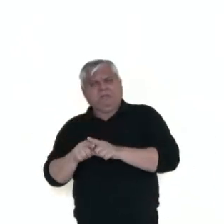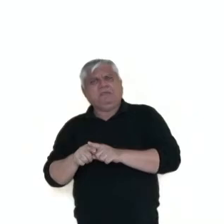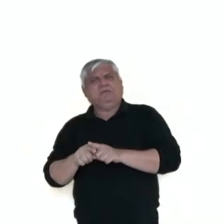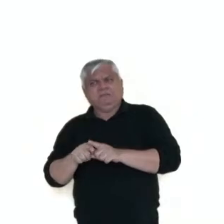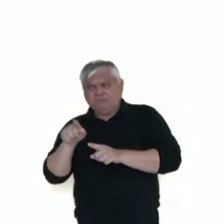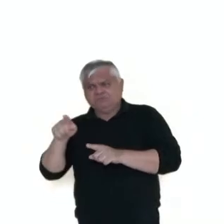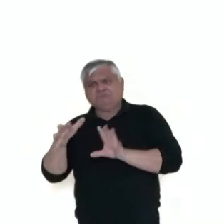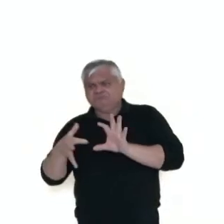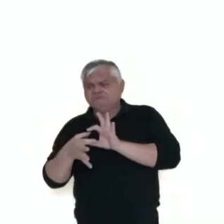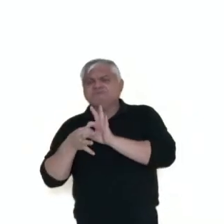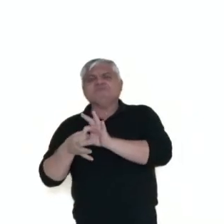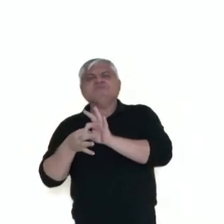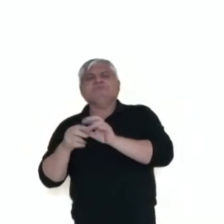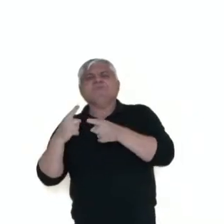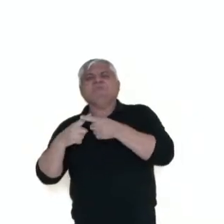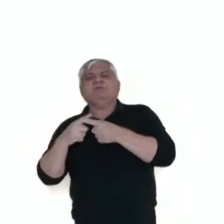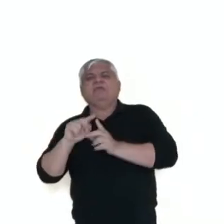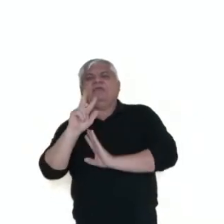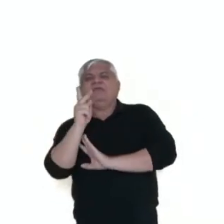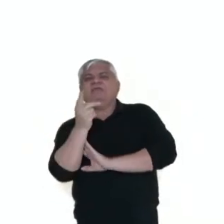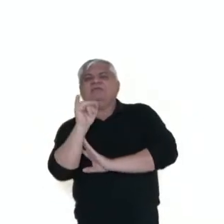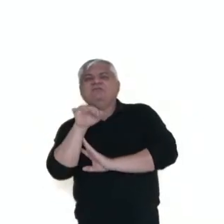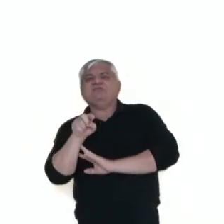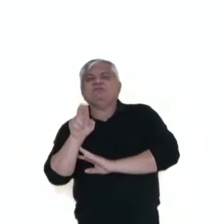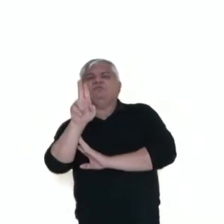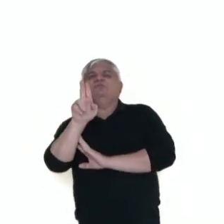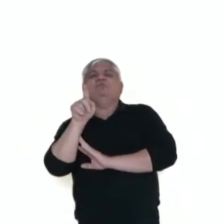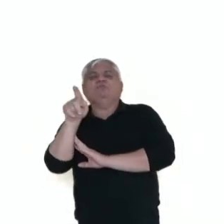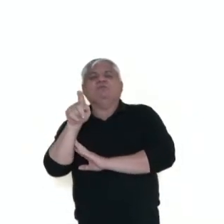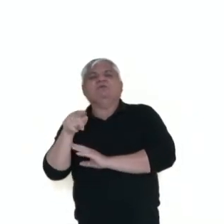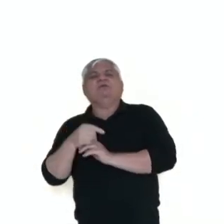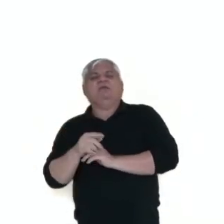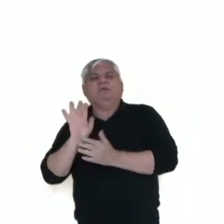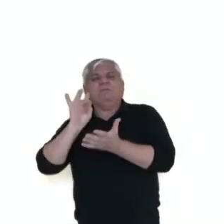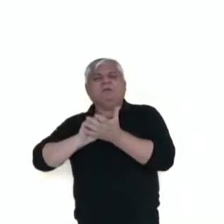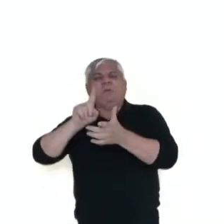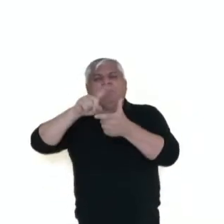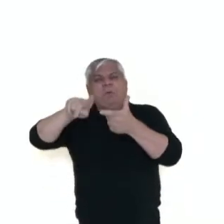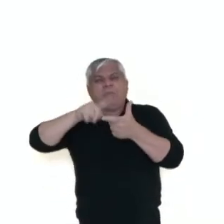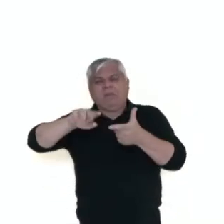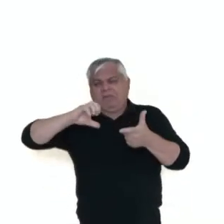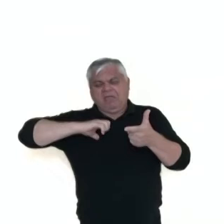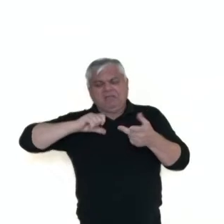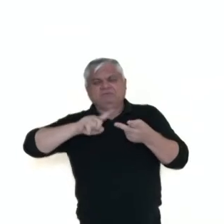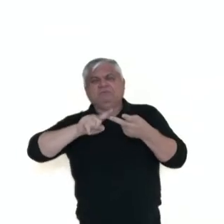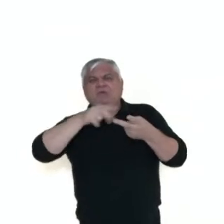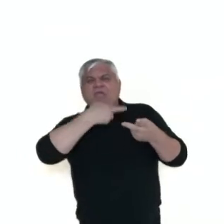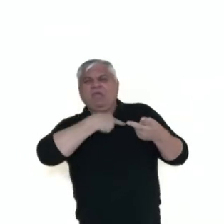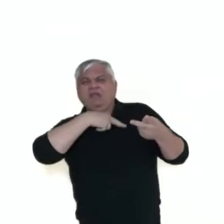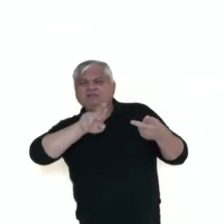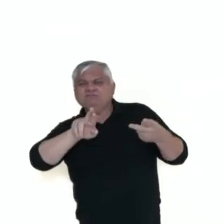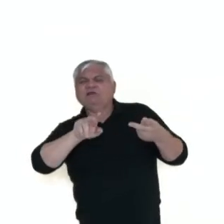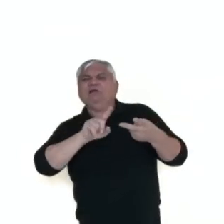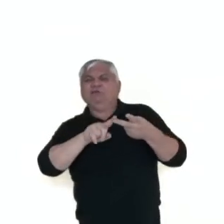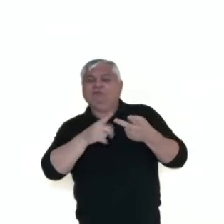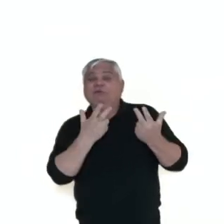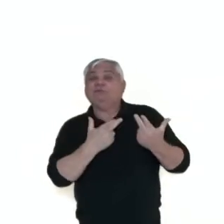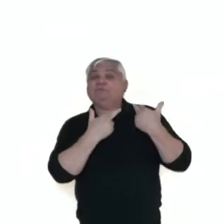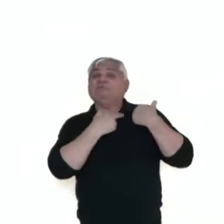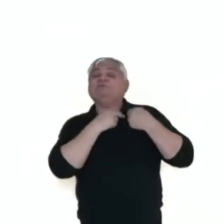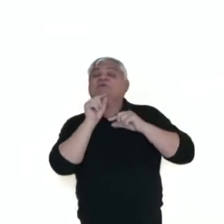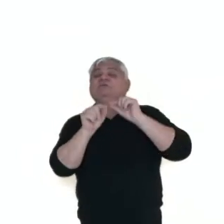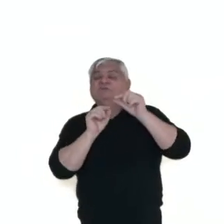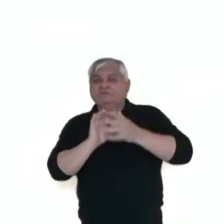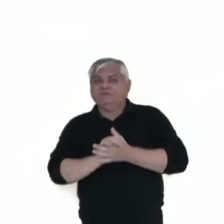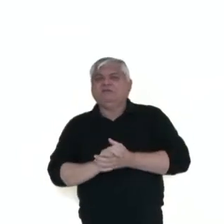fundamentalismo hindu, refletindo uma situação de conflitos étnicos e religiosos generalizada, responsável inclusive